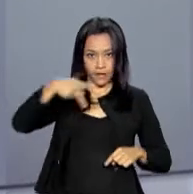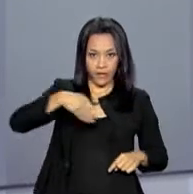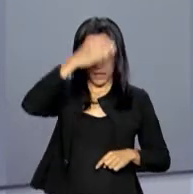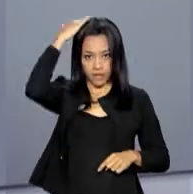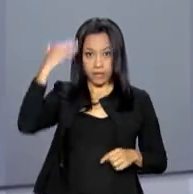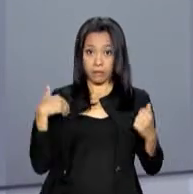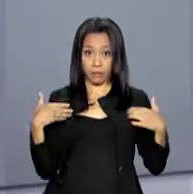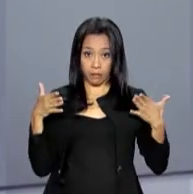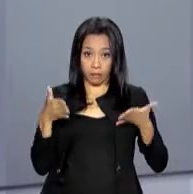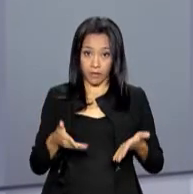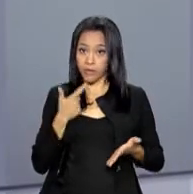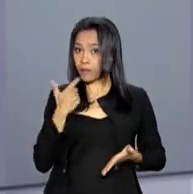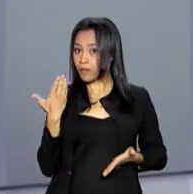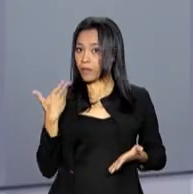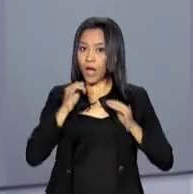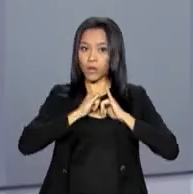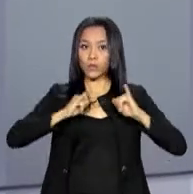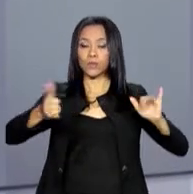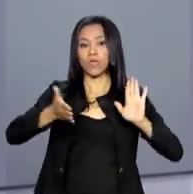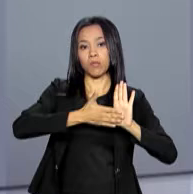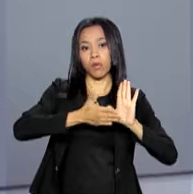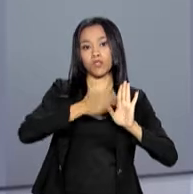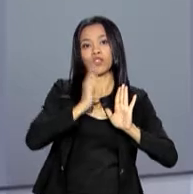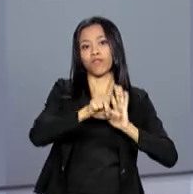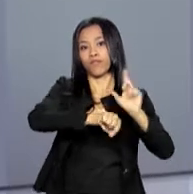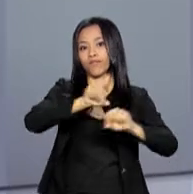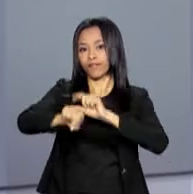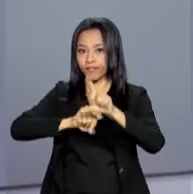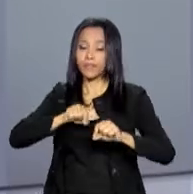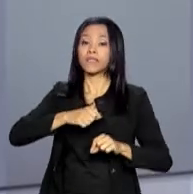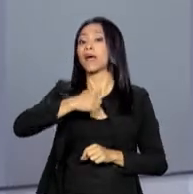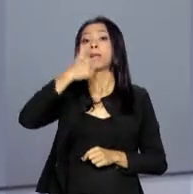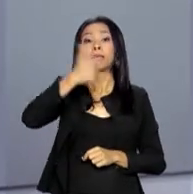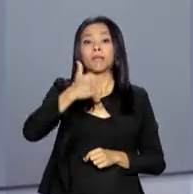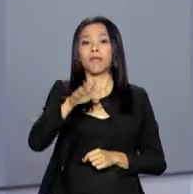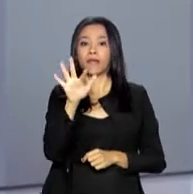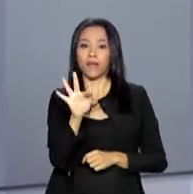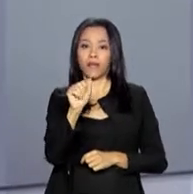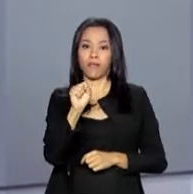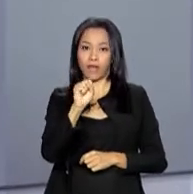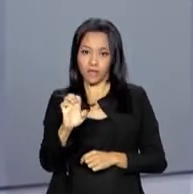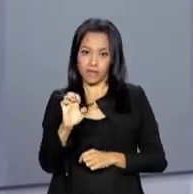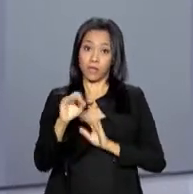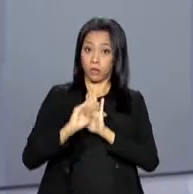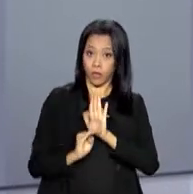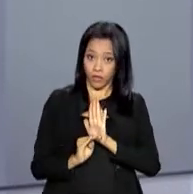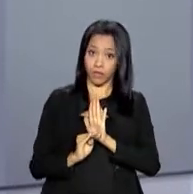anúncio das propostas pré-selecionadas da primeira fase do programa avançar cidade saneamento